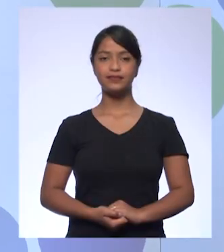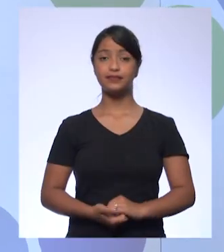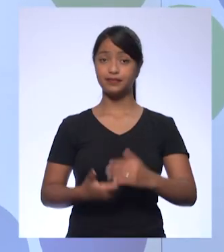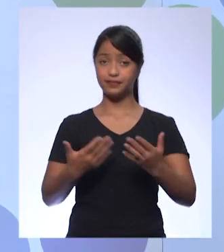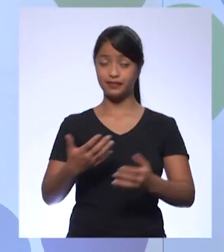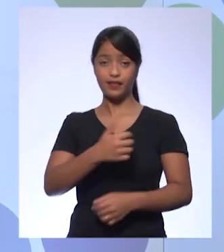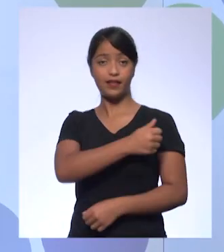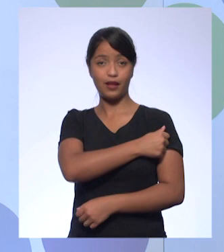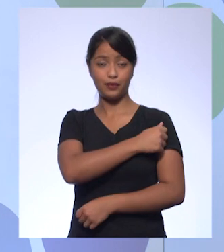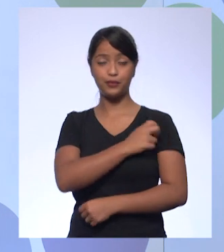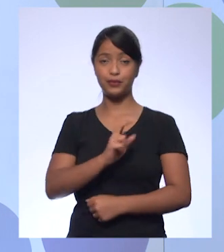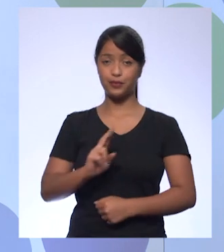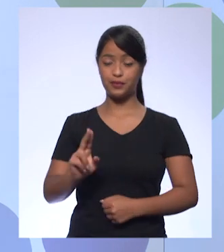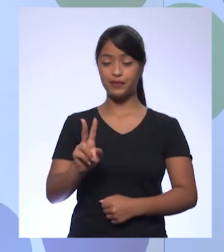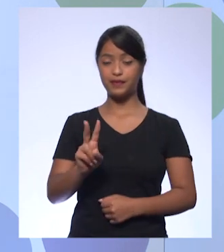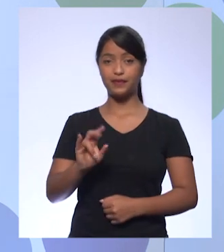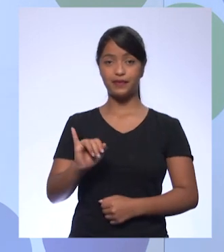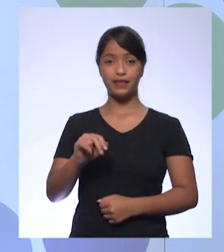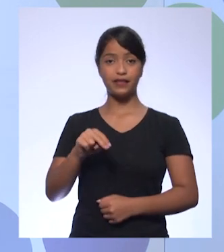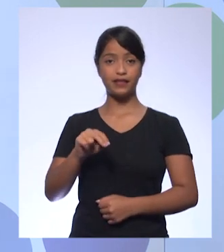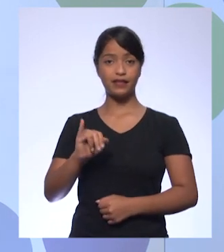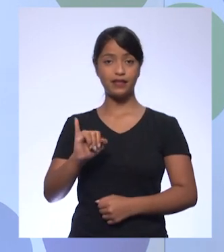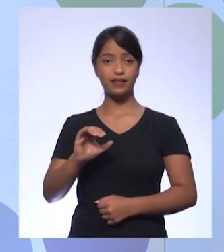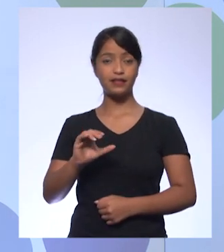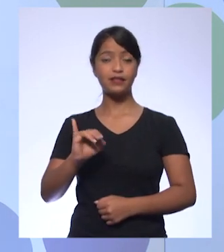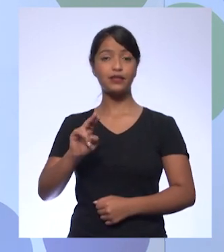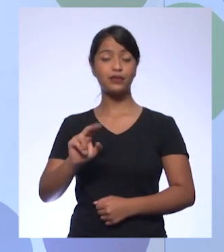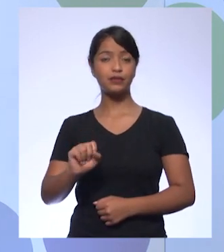Olha, o Vinícius colocou aqui, estava até pensando que